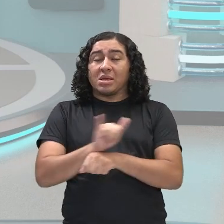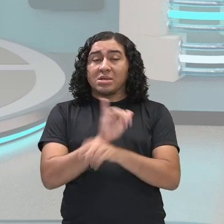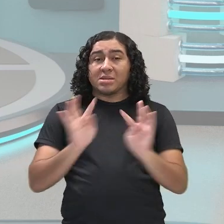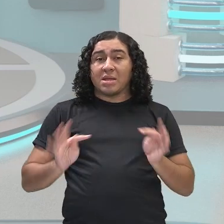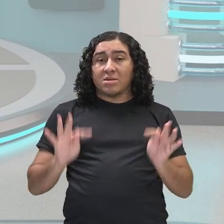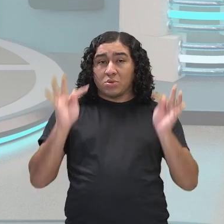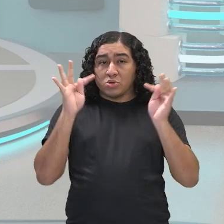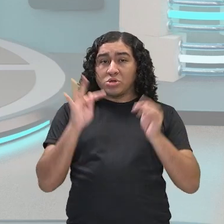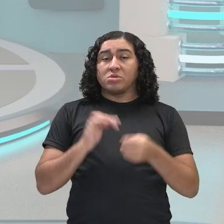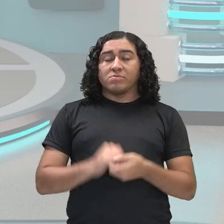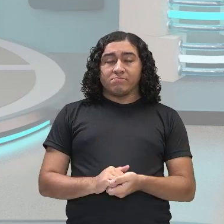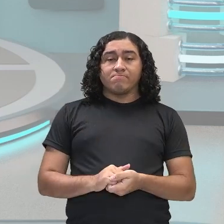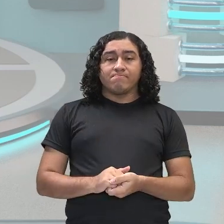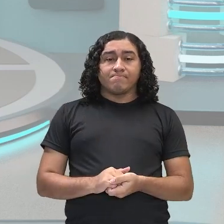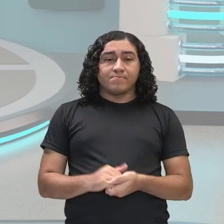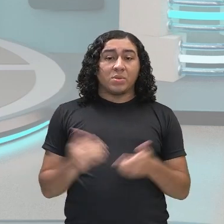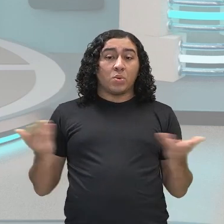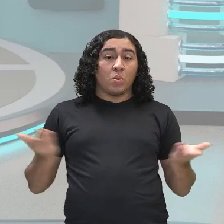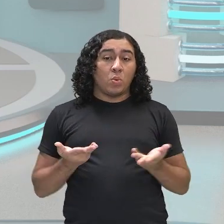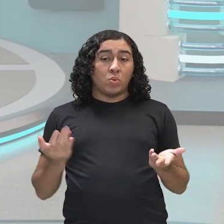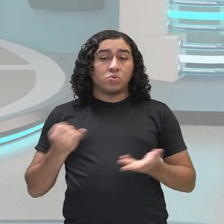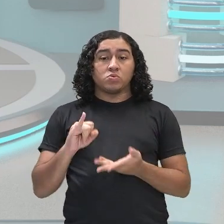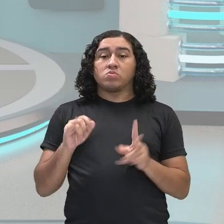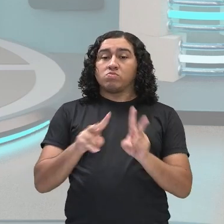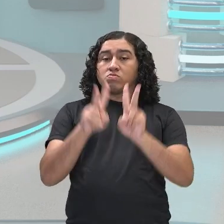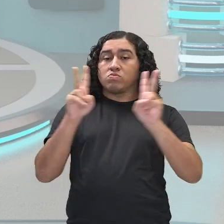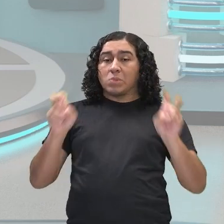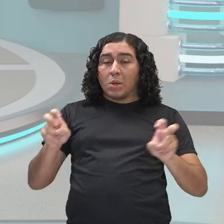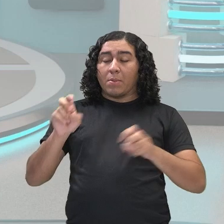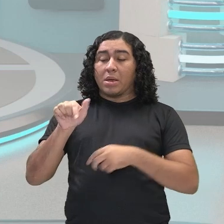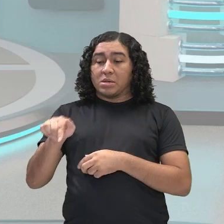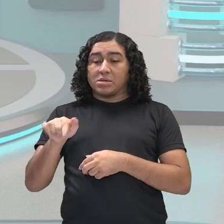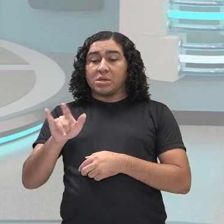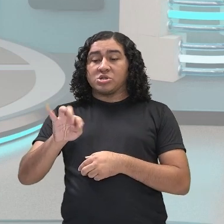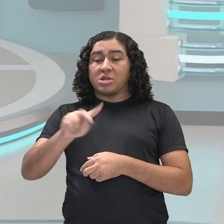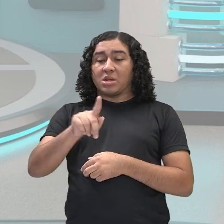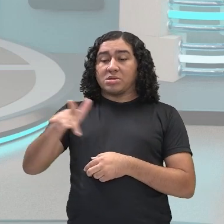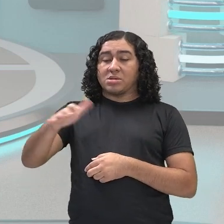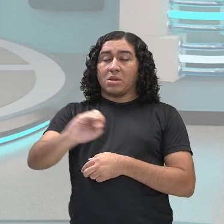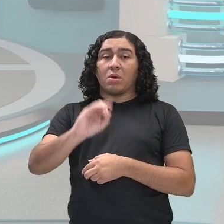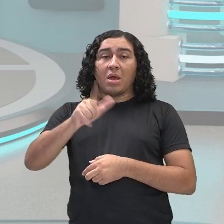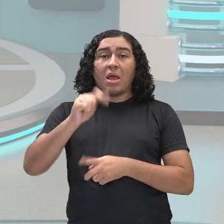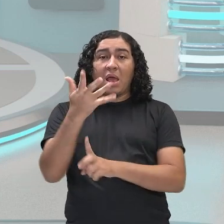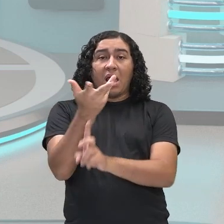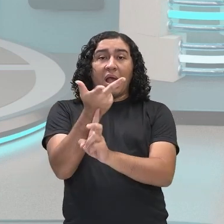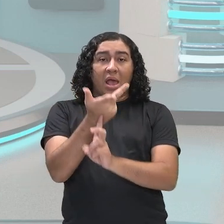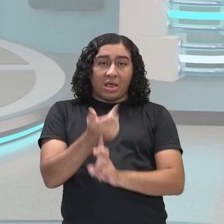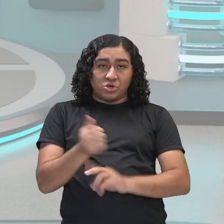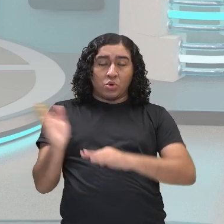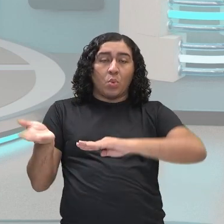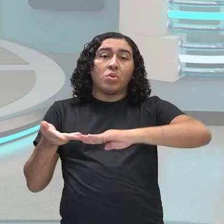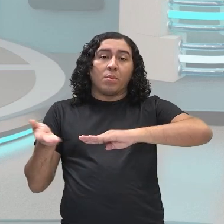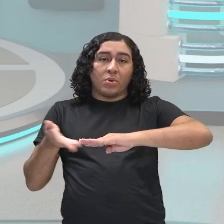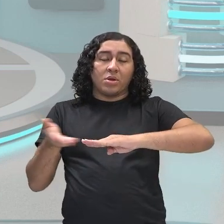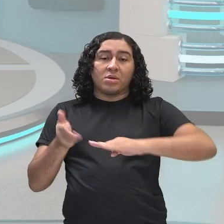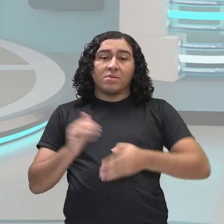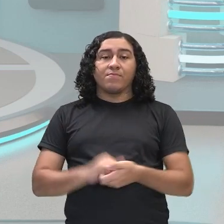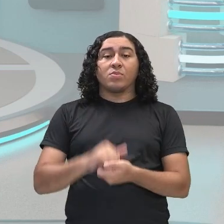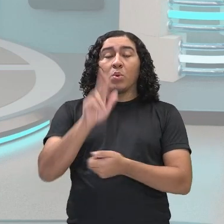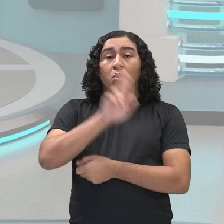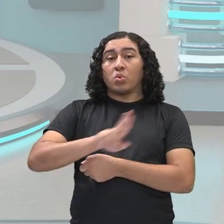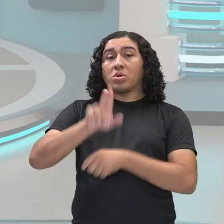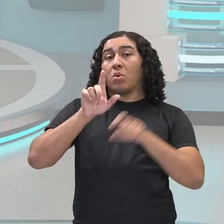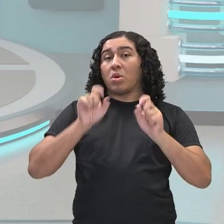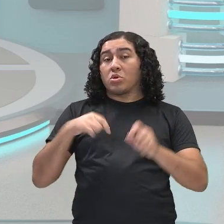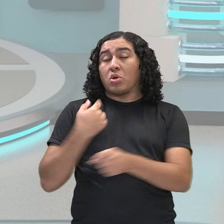tecnologias. Hoje, quando falamos da instalação, falamos de uma arte contemporânea, que se utiliza daquilo